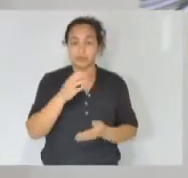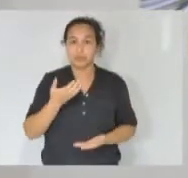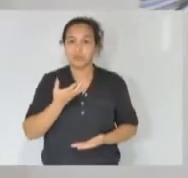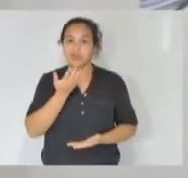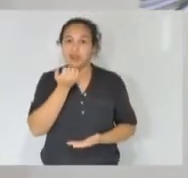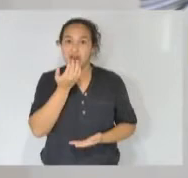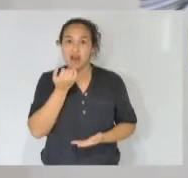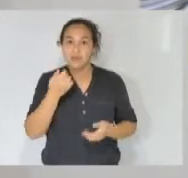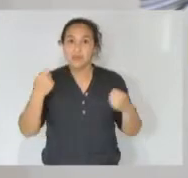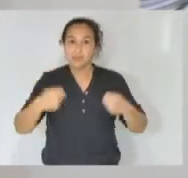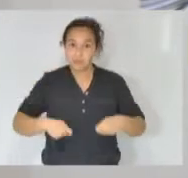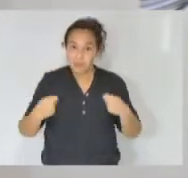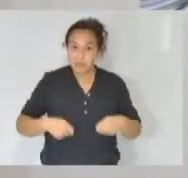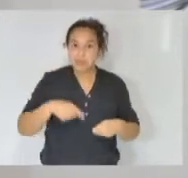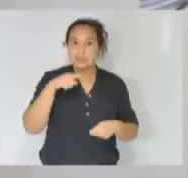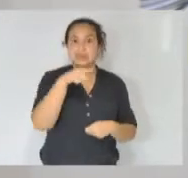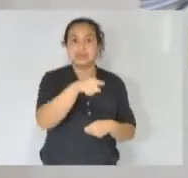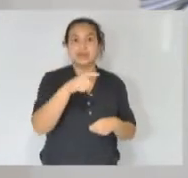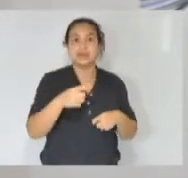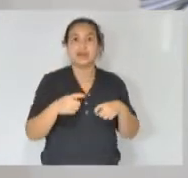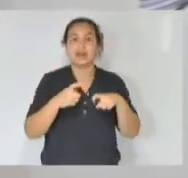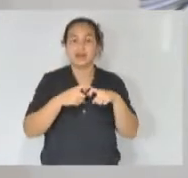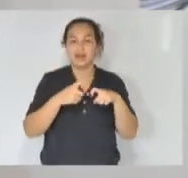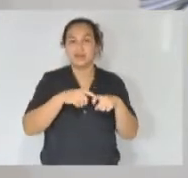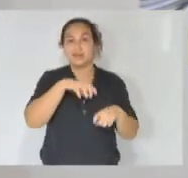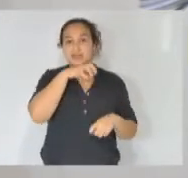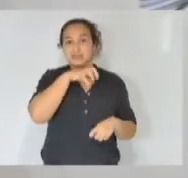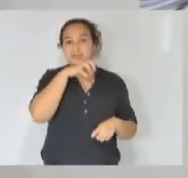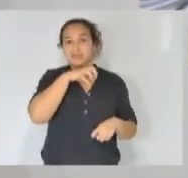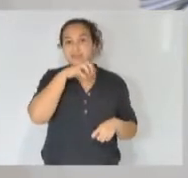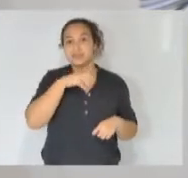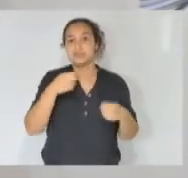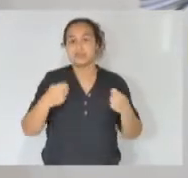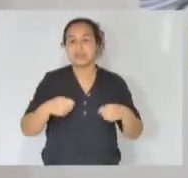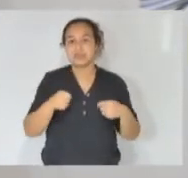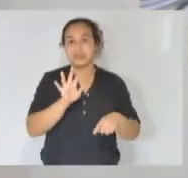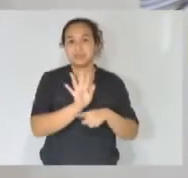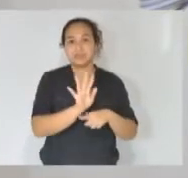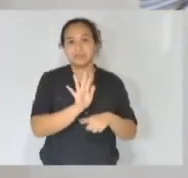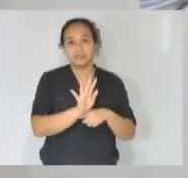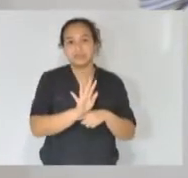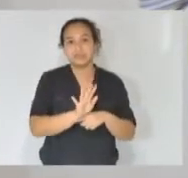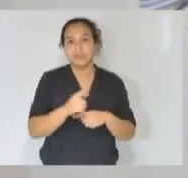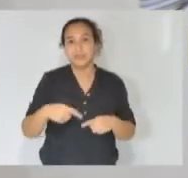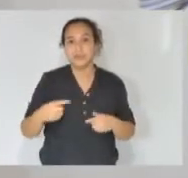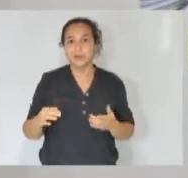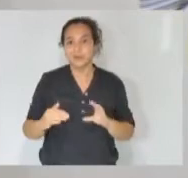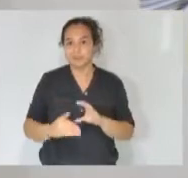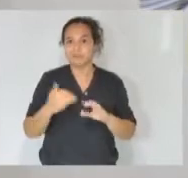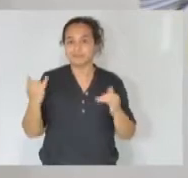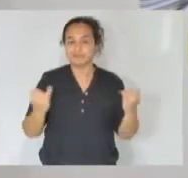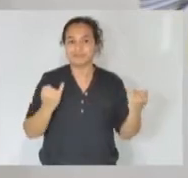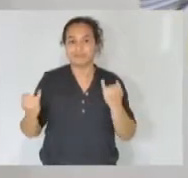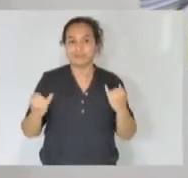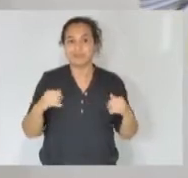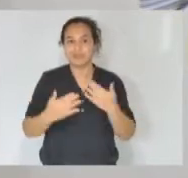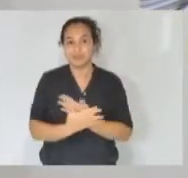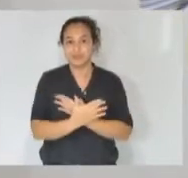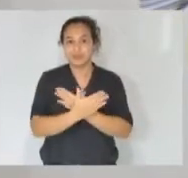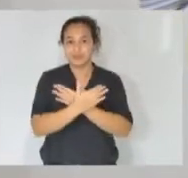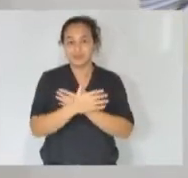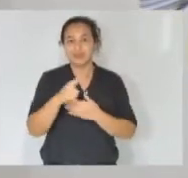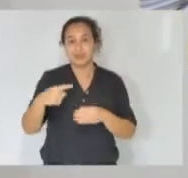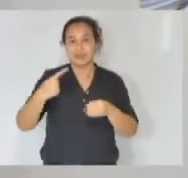de um veterinário do Estado lá para acompanhar o trabalho. E agora recebemos a notícia que Seara será um dos